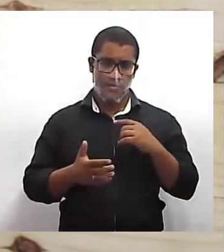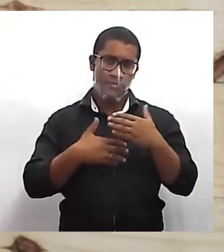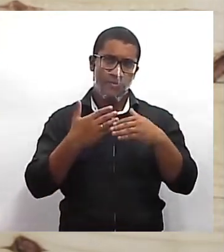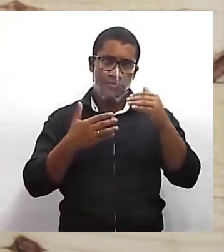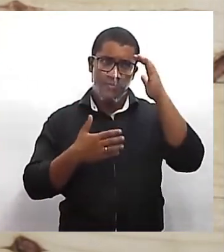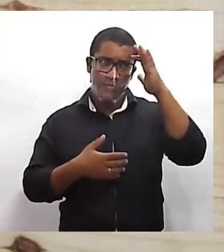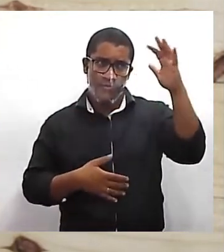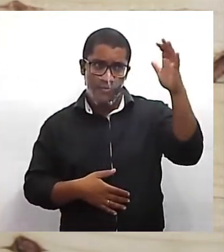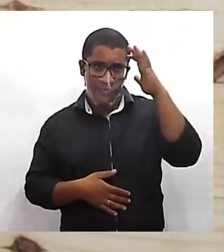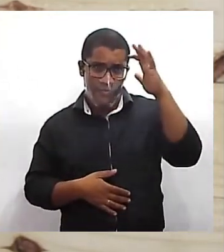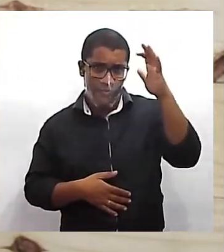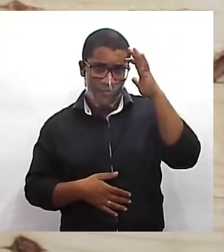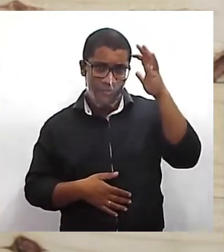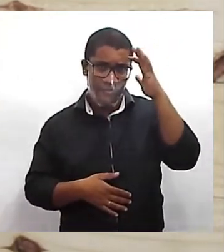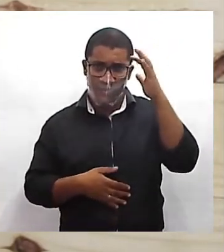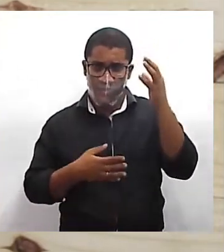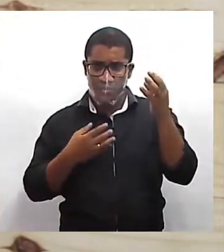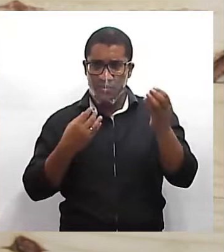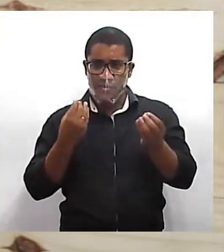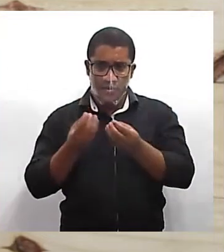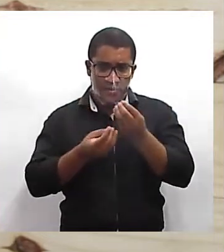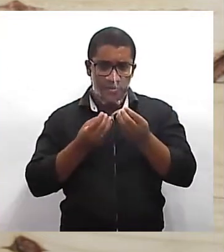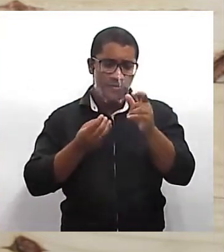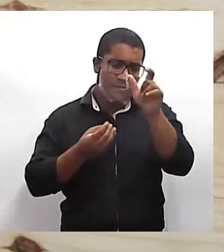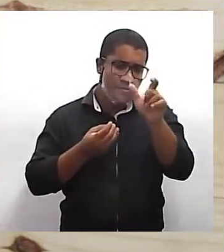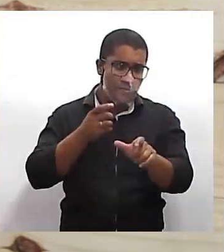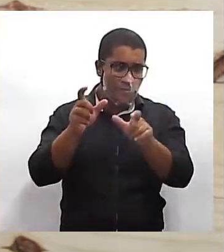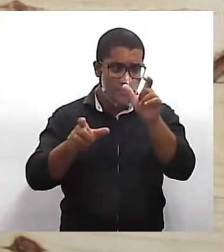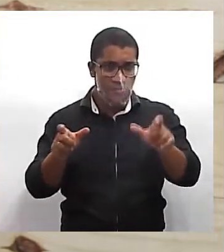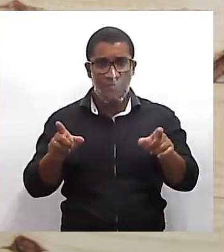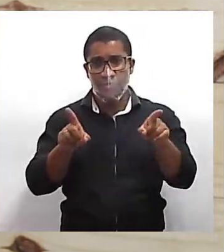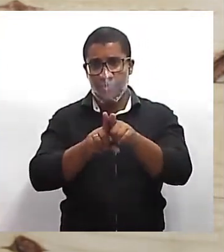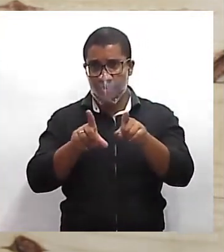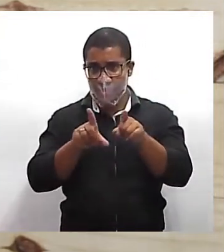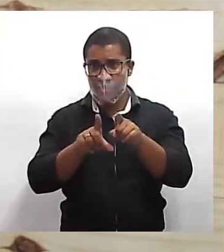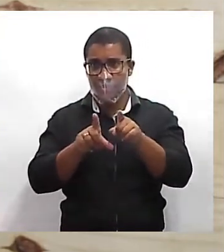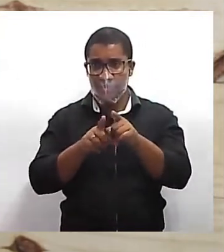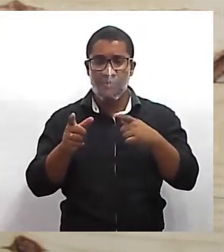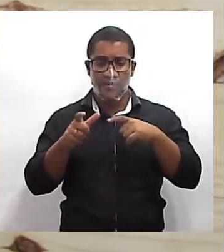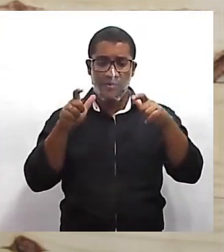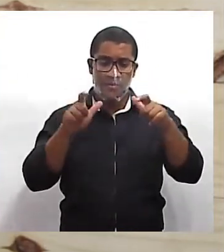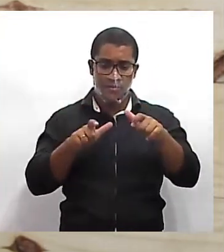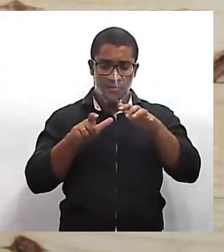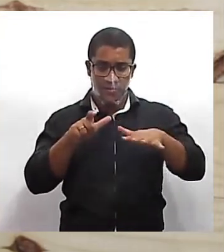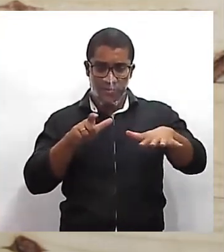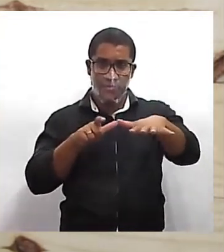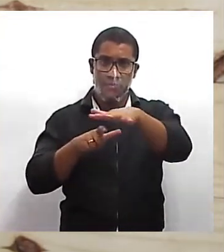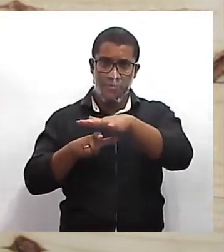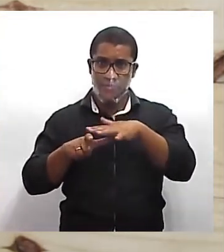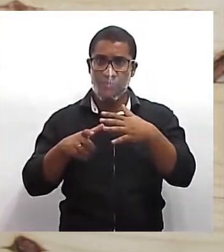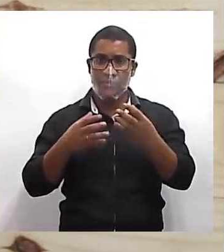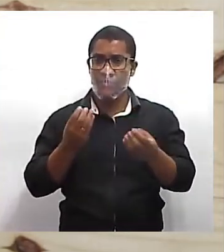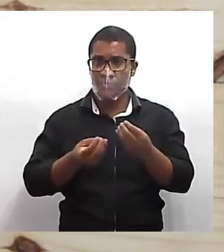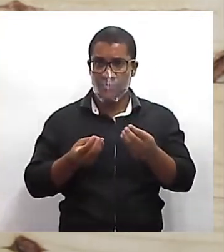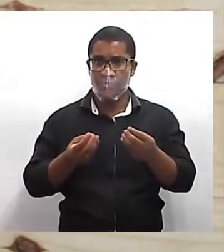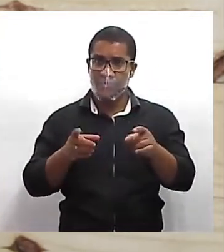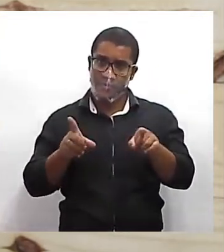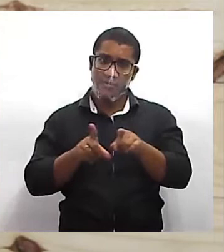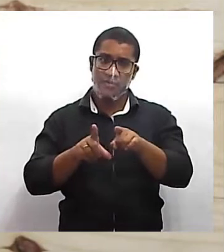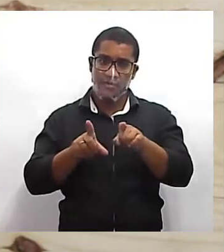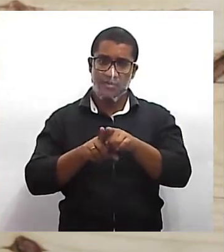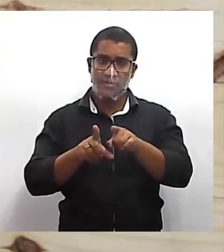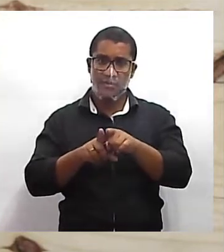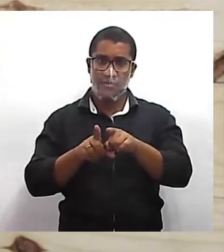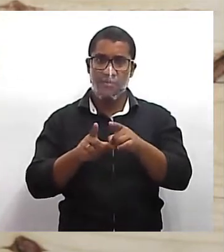refletir sobre sua situacionalidade, sobre seu enraizamento espaço-temporal, mais emergirá dela